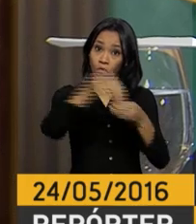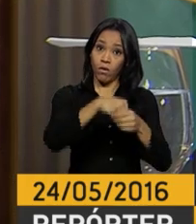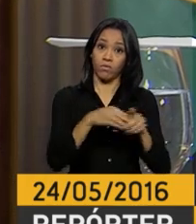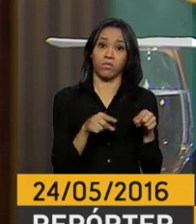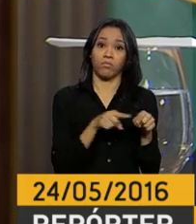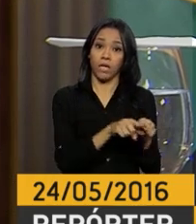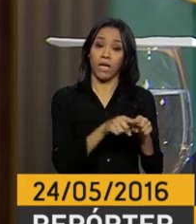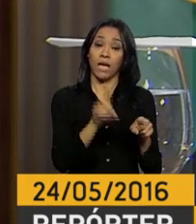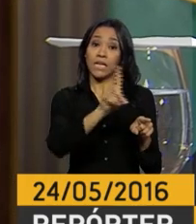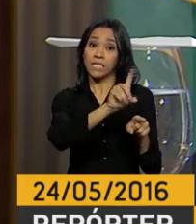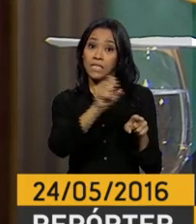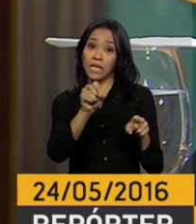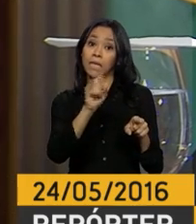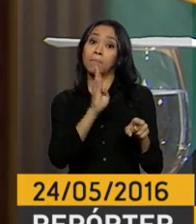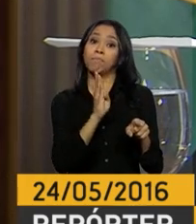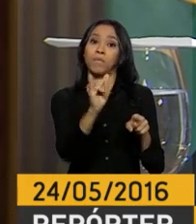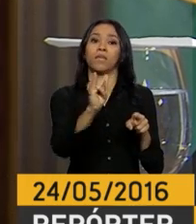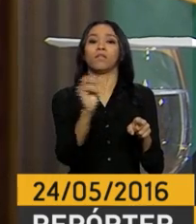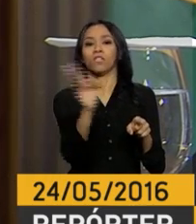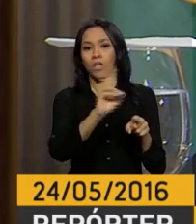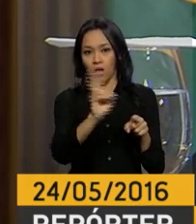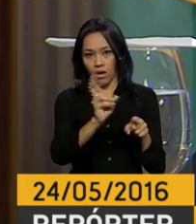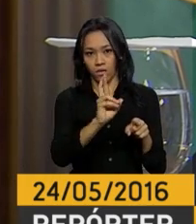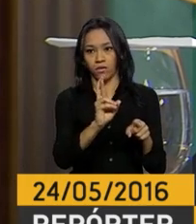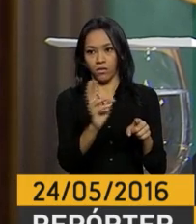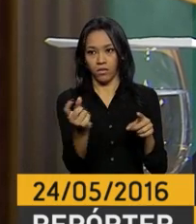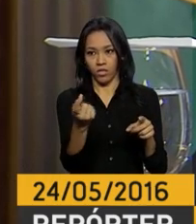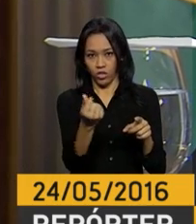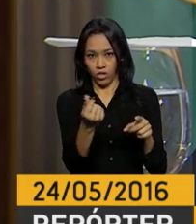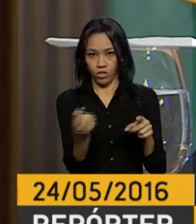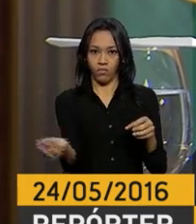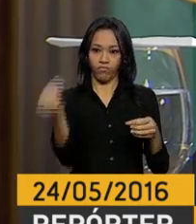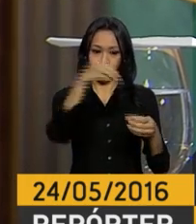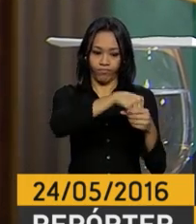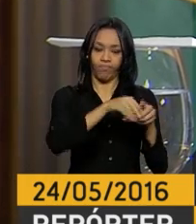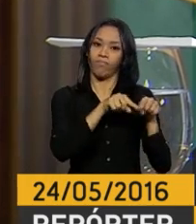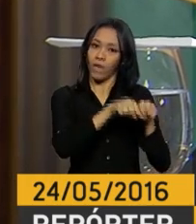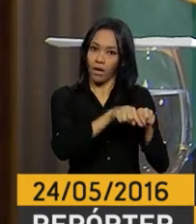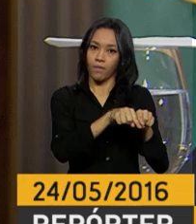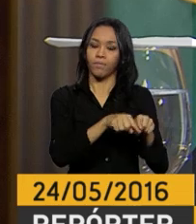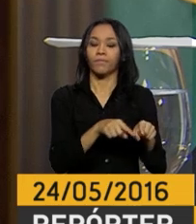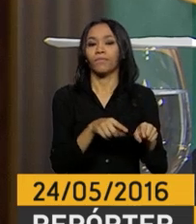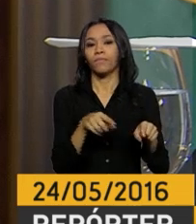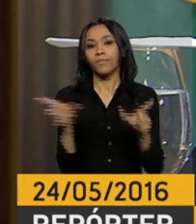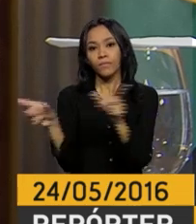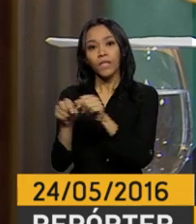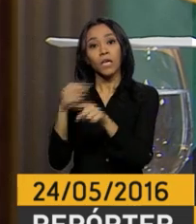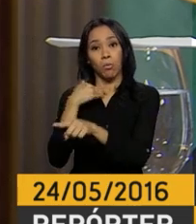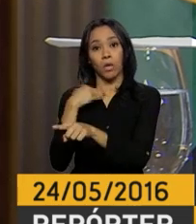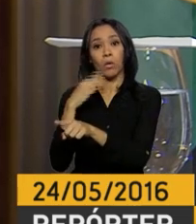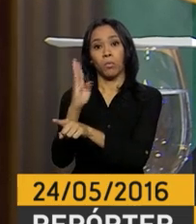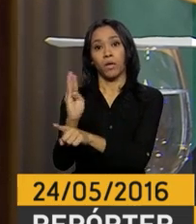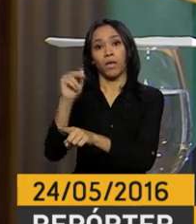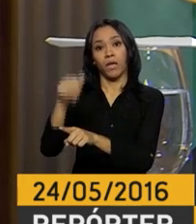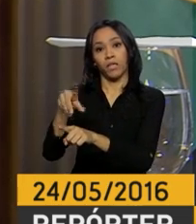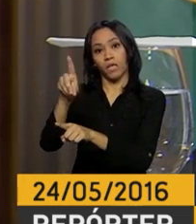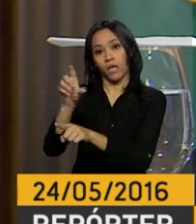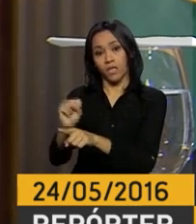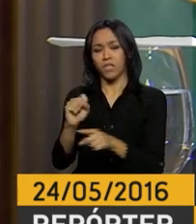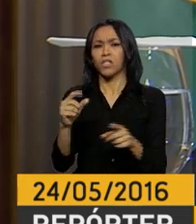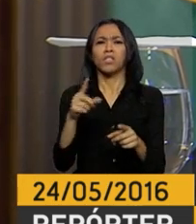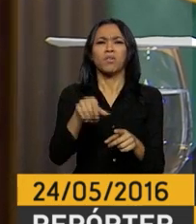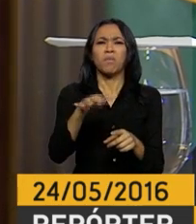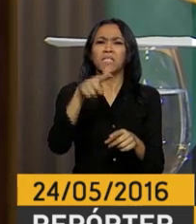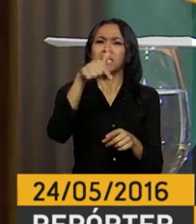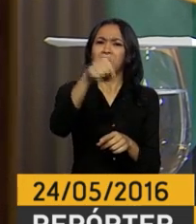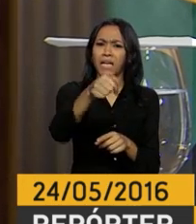100 bilhões de reais neste momento. Isso vai significar, meus senhores, implicará na economia da ordem de 7